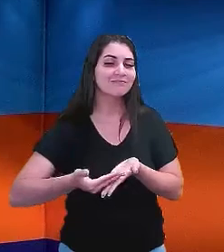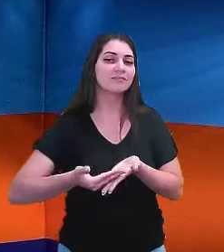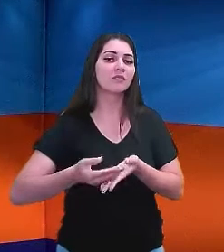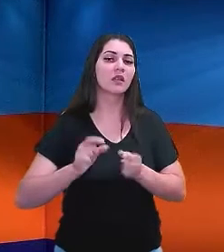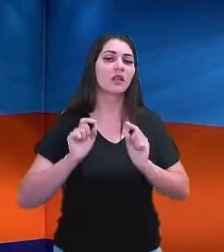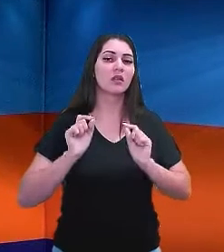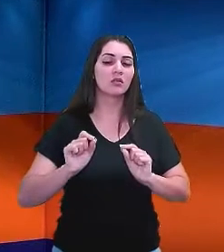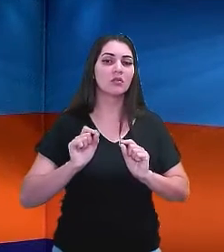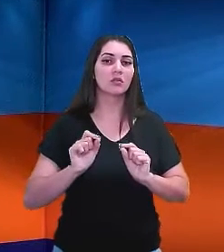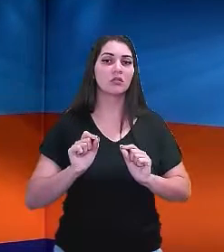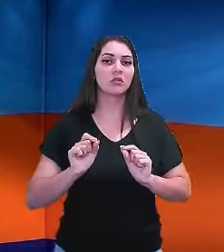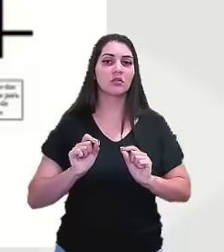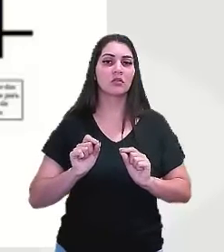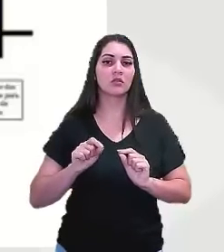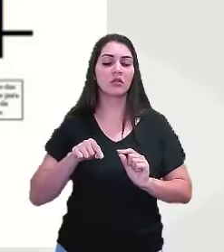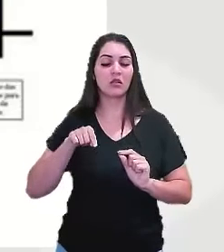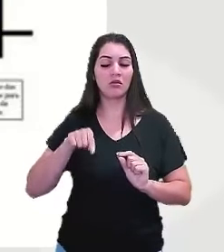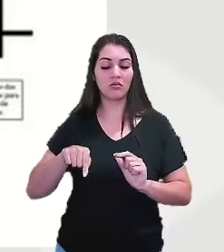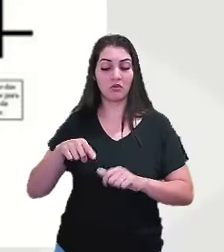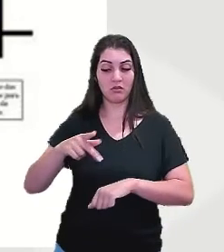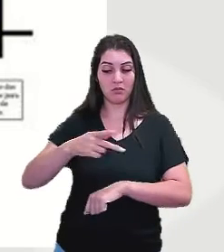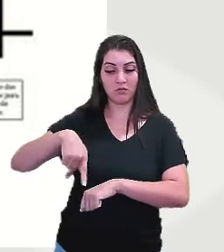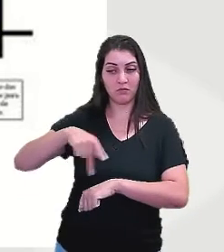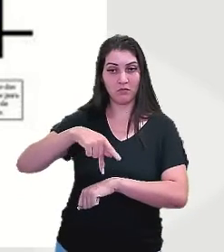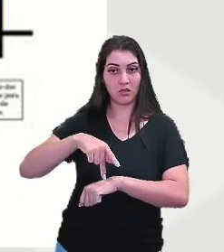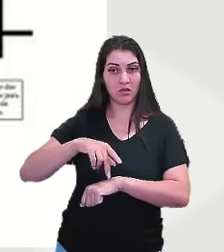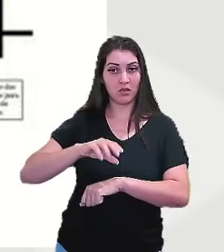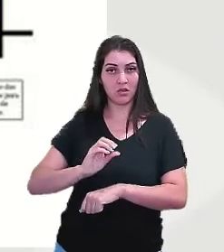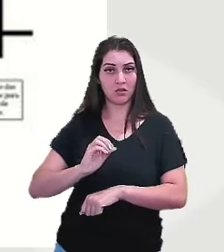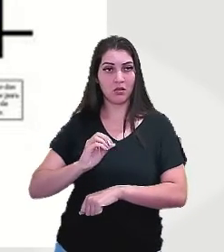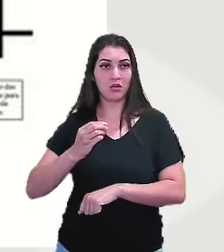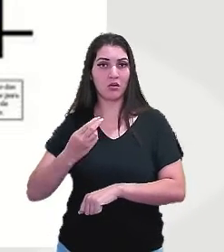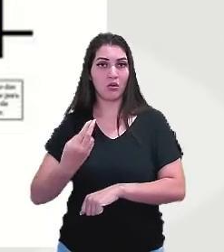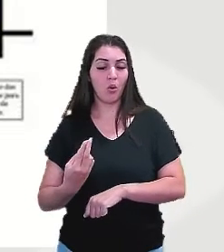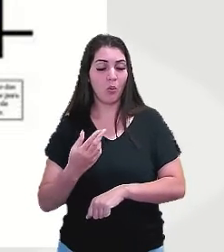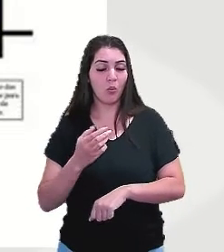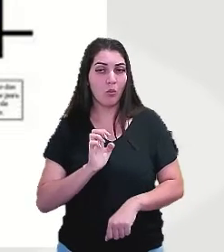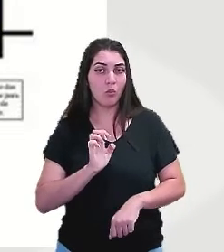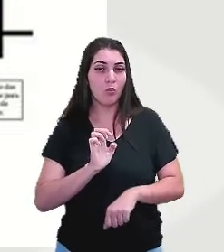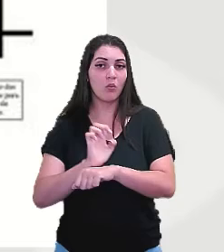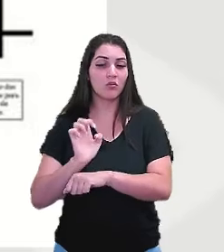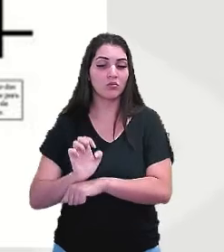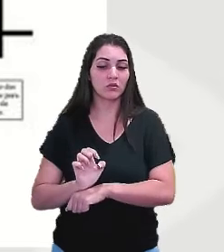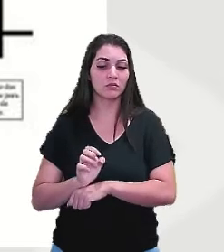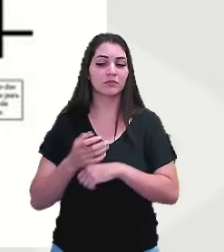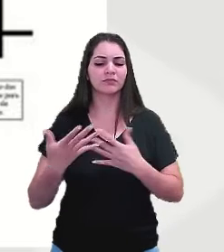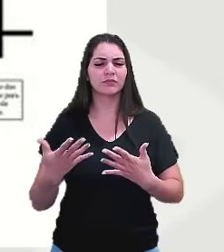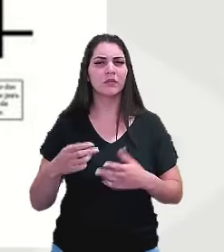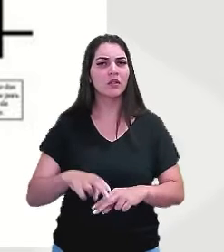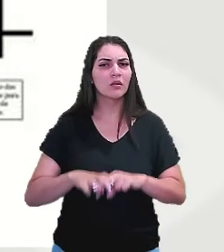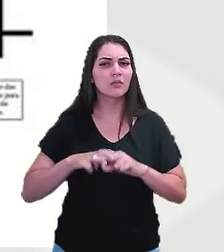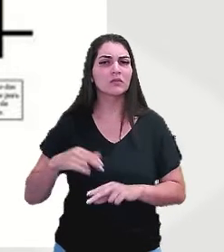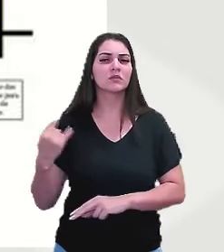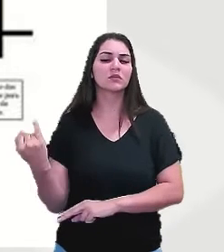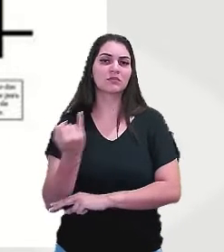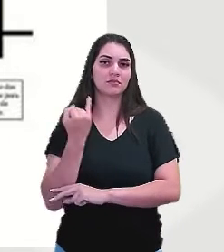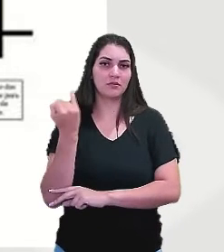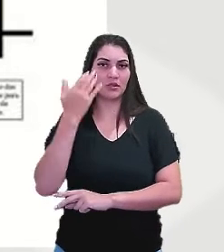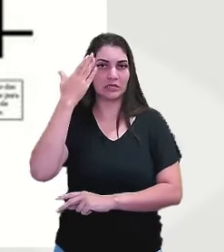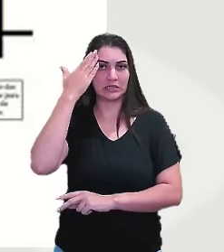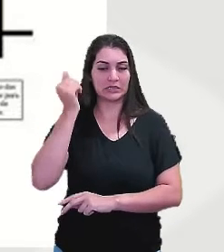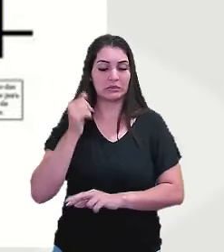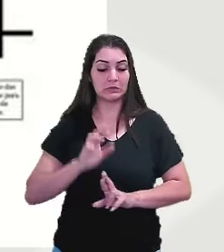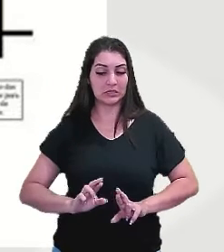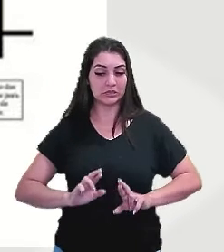questão de ser nação ou Estado. E por isso que é importante a gente saber